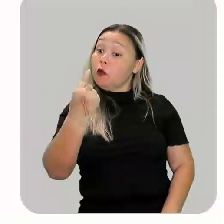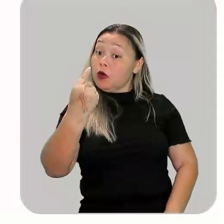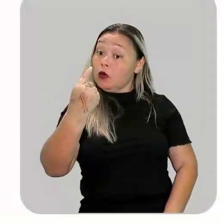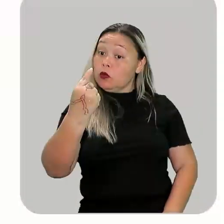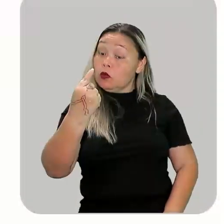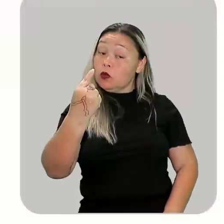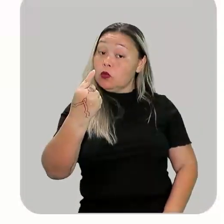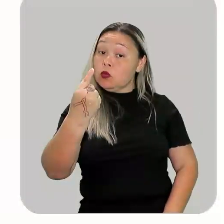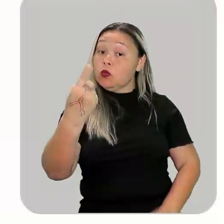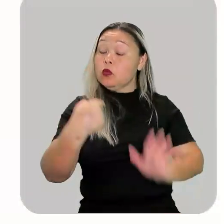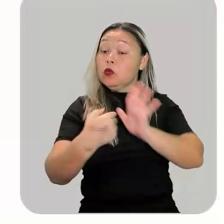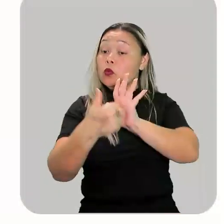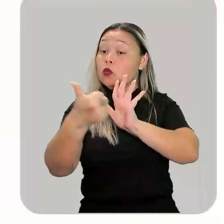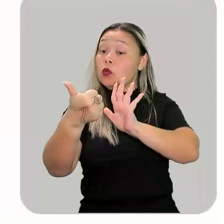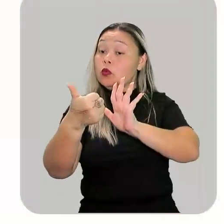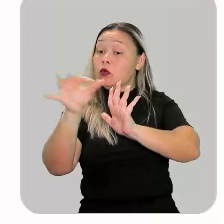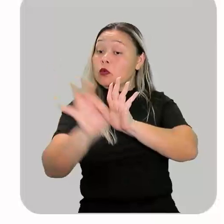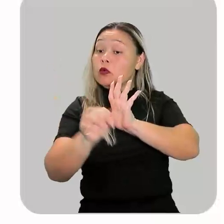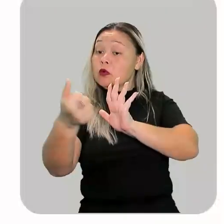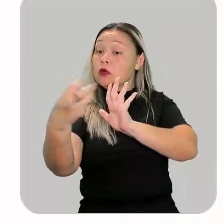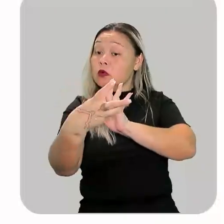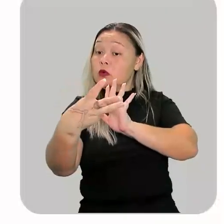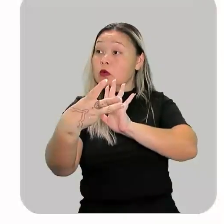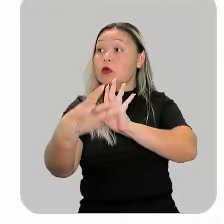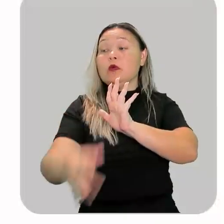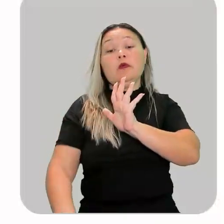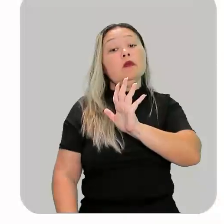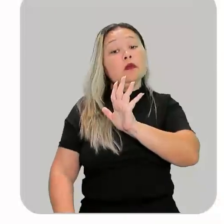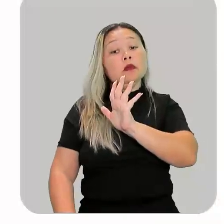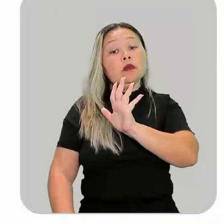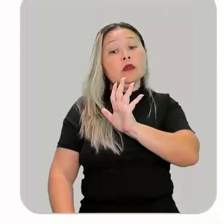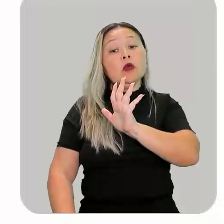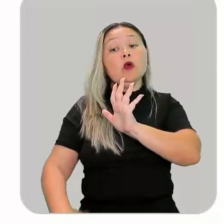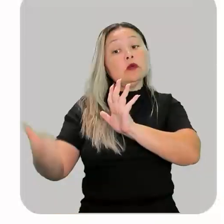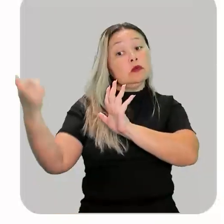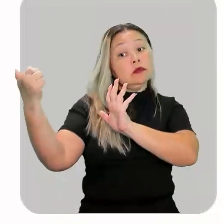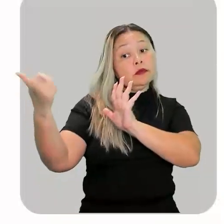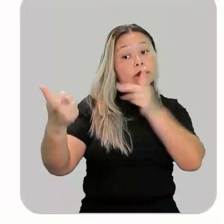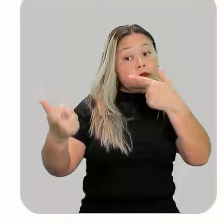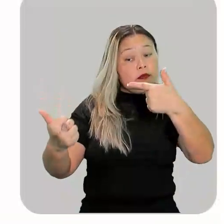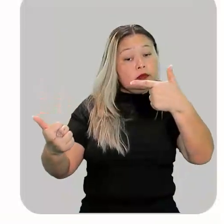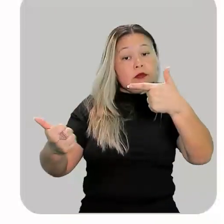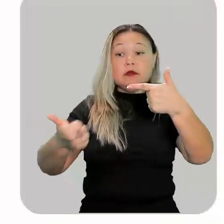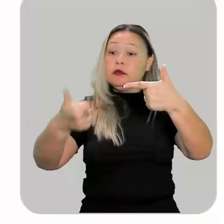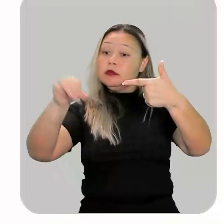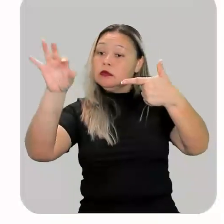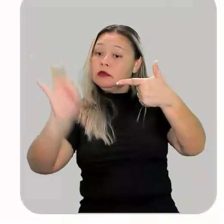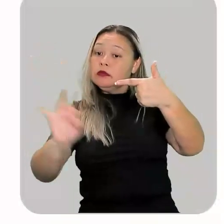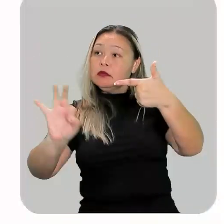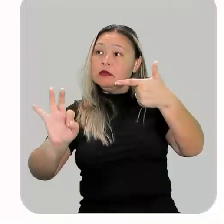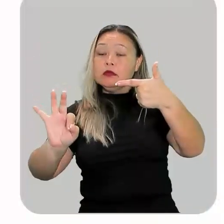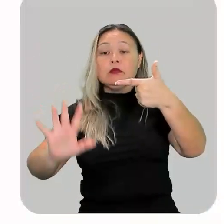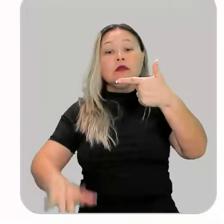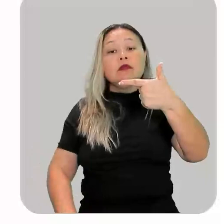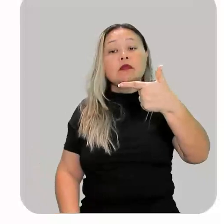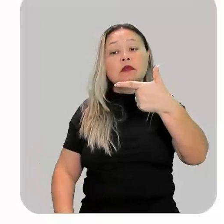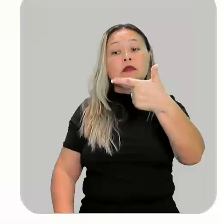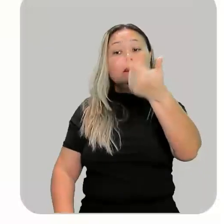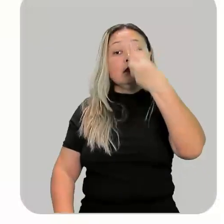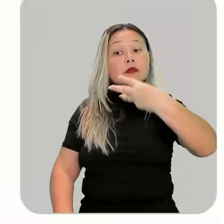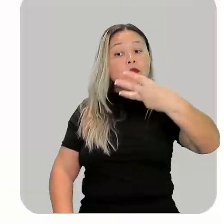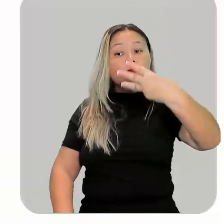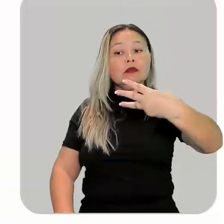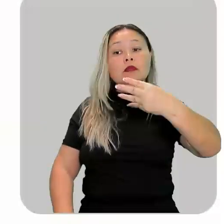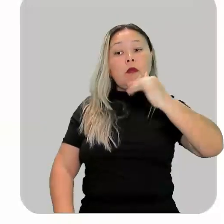aí, representa um percentual de 13%. 13%. O perfume 2, 10%. 10%.